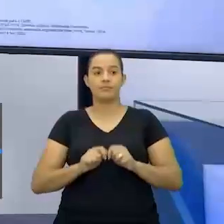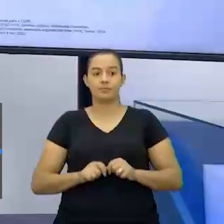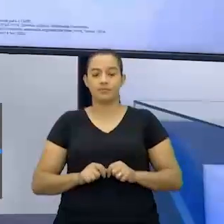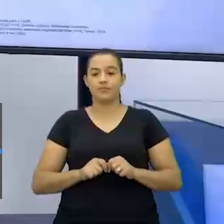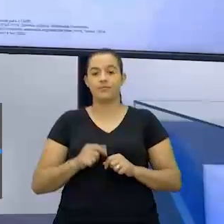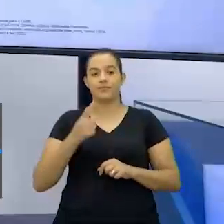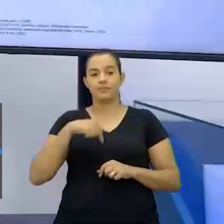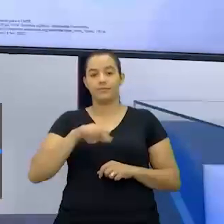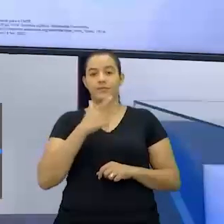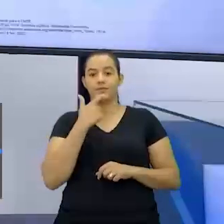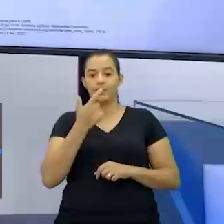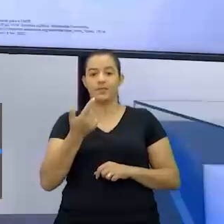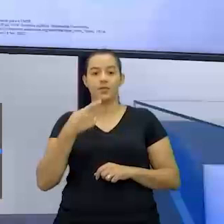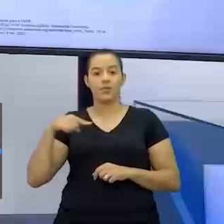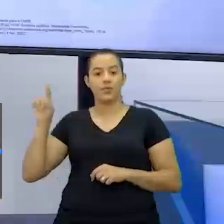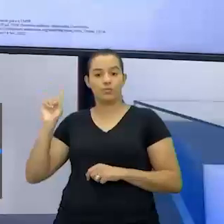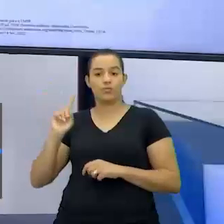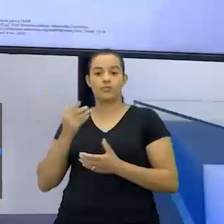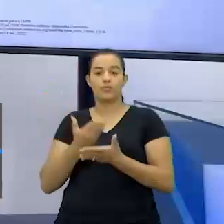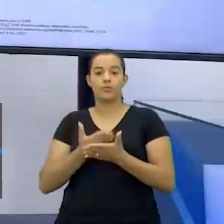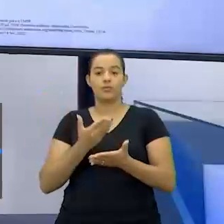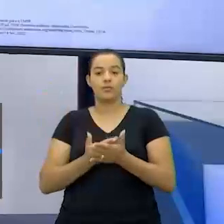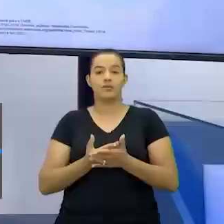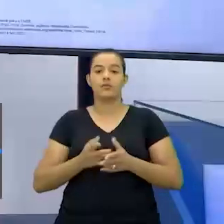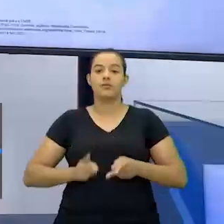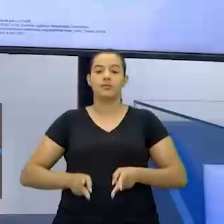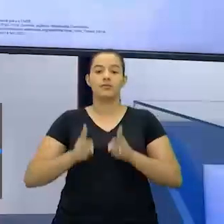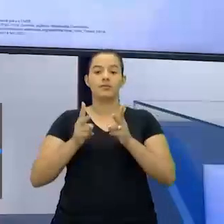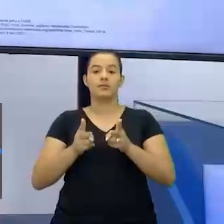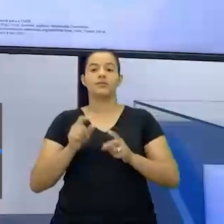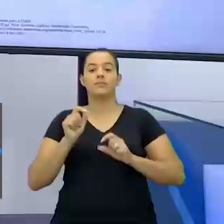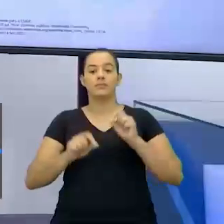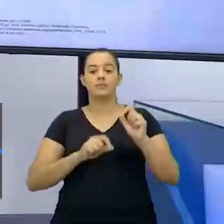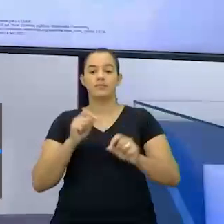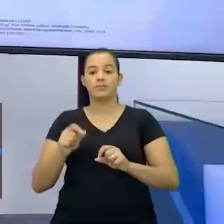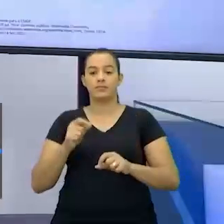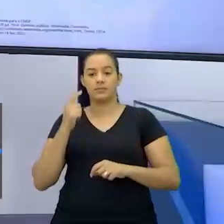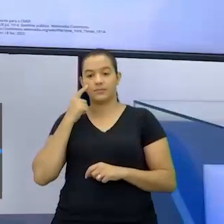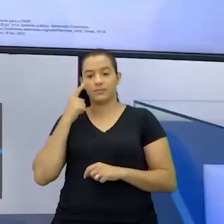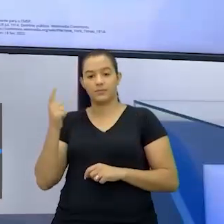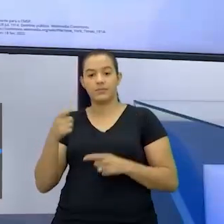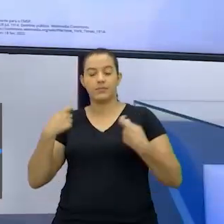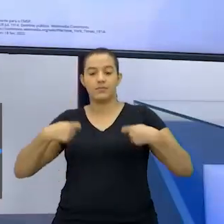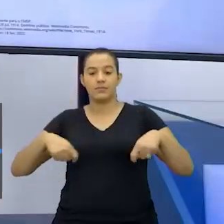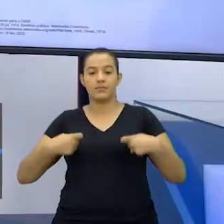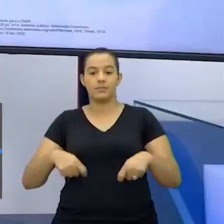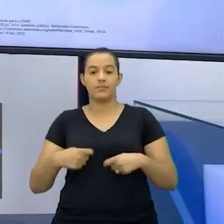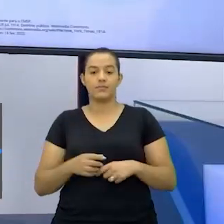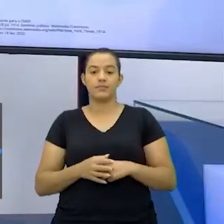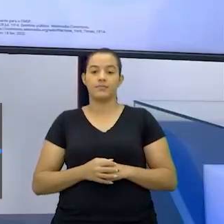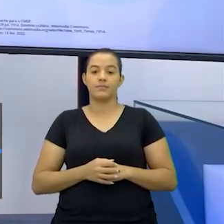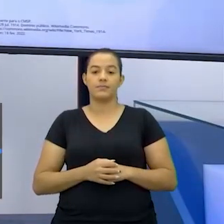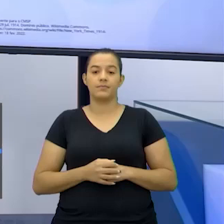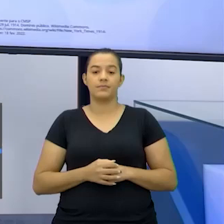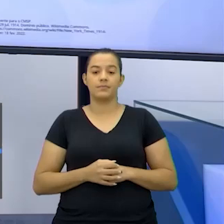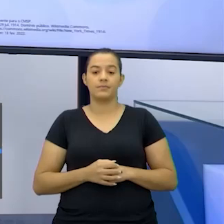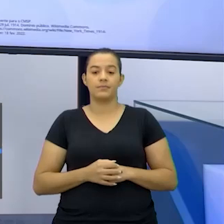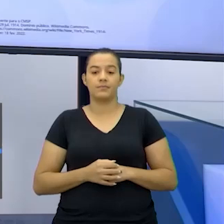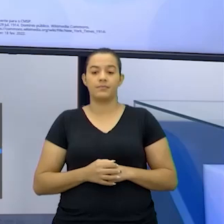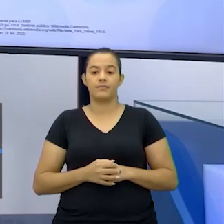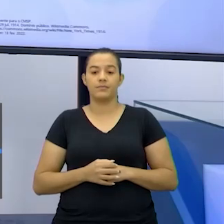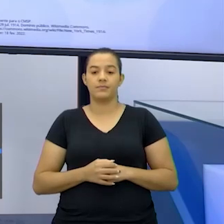vocês na última aula que eu vou ter que trabalhar sempre com aquilo que é Creative Commons, ou seja, aquilo que está com